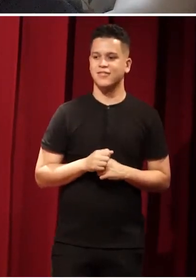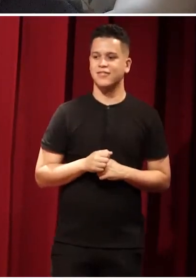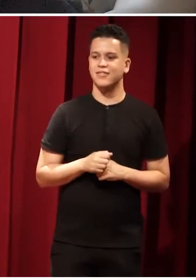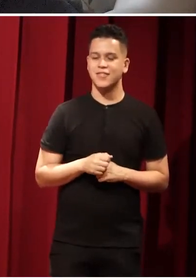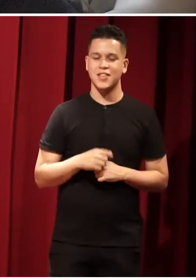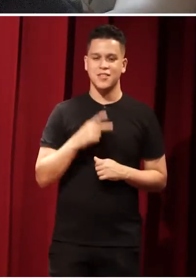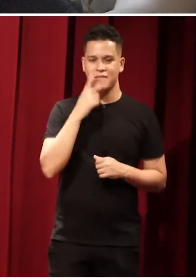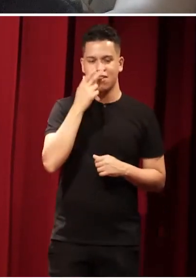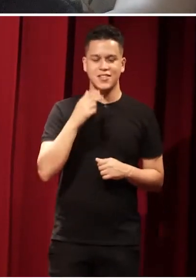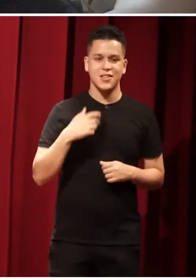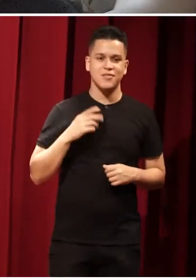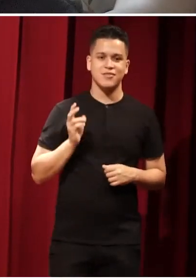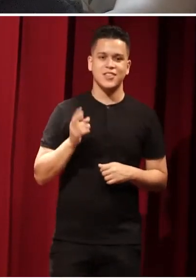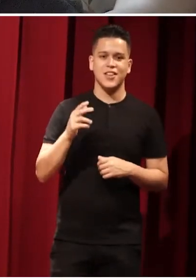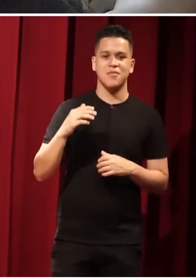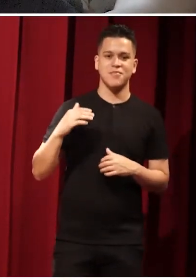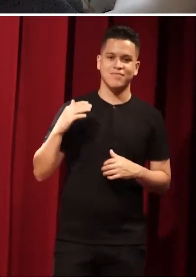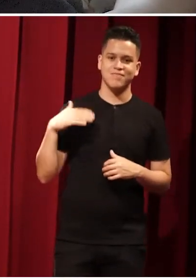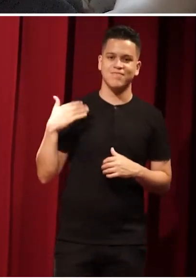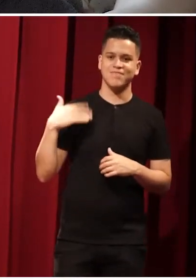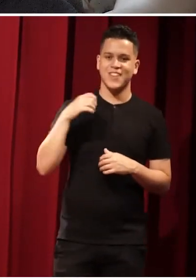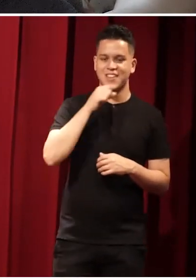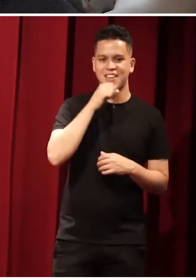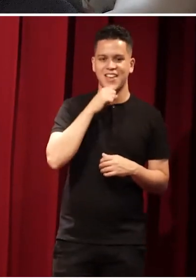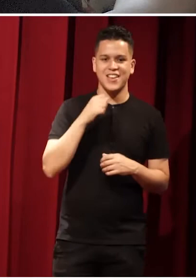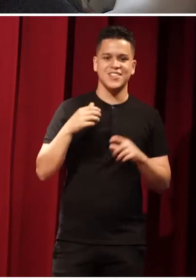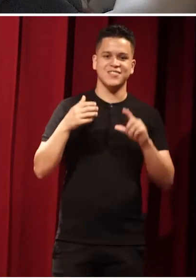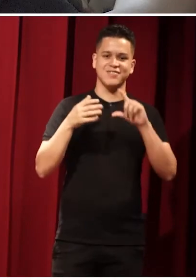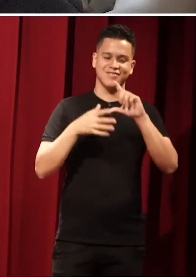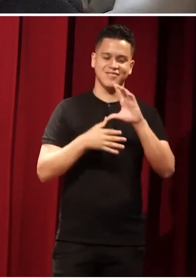fico mais velho, meu sotaque aumenta.